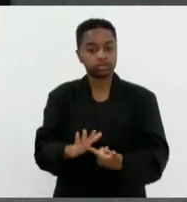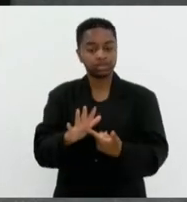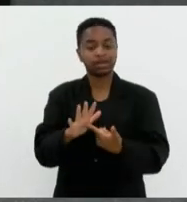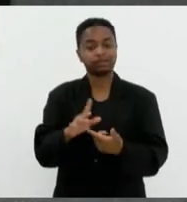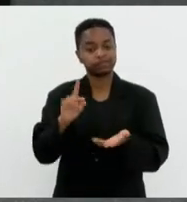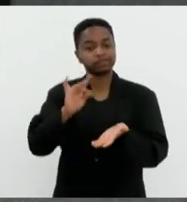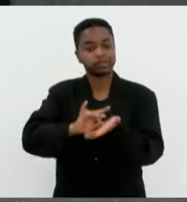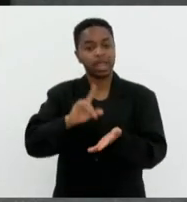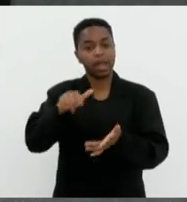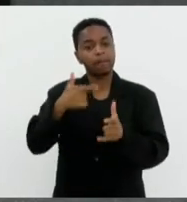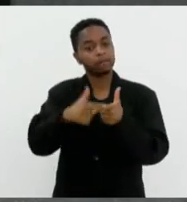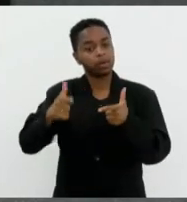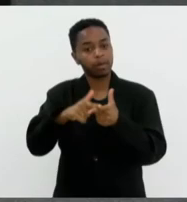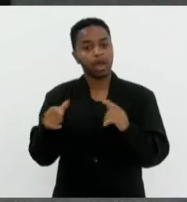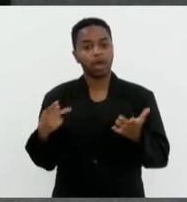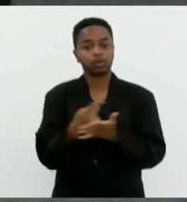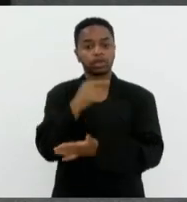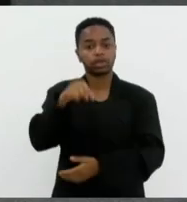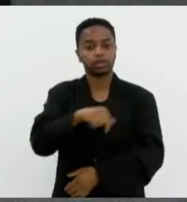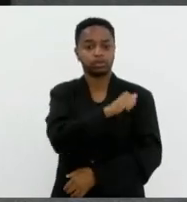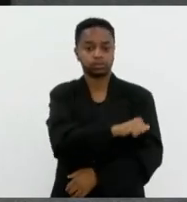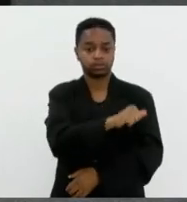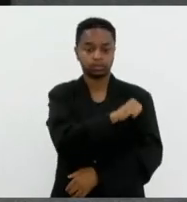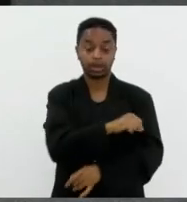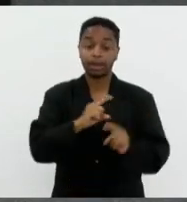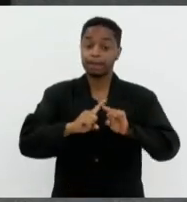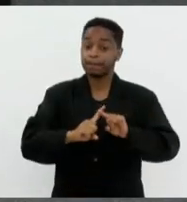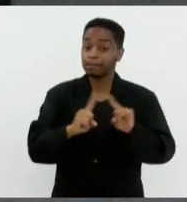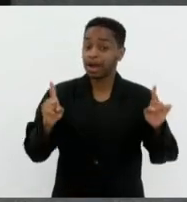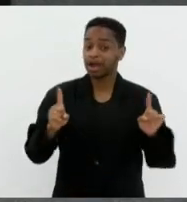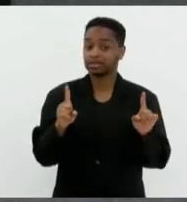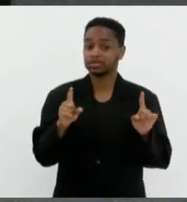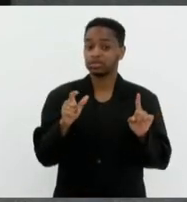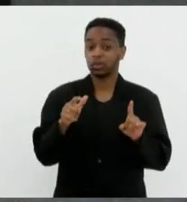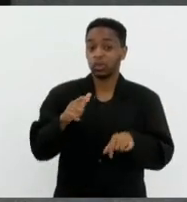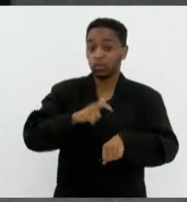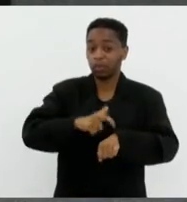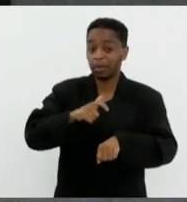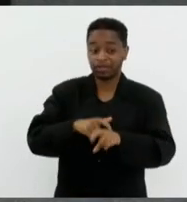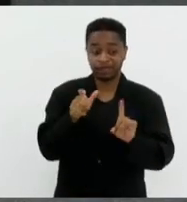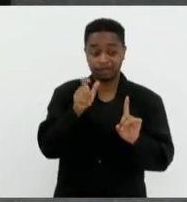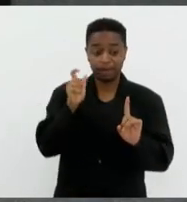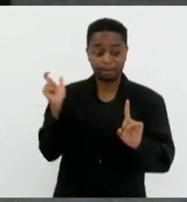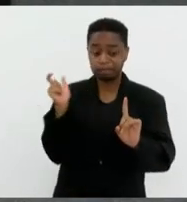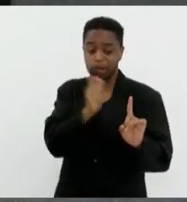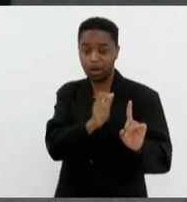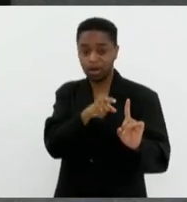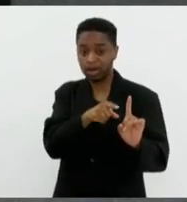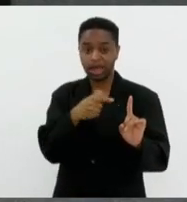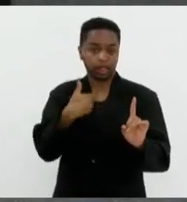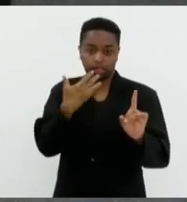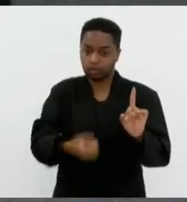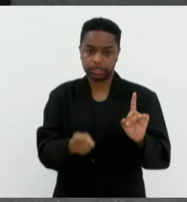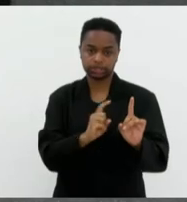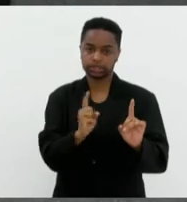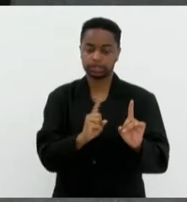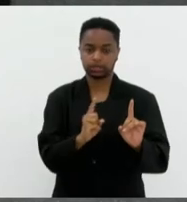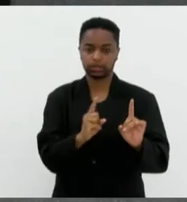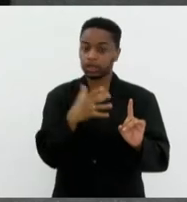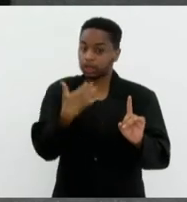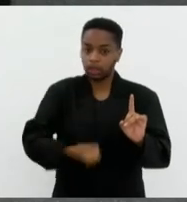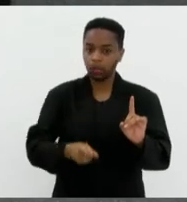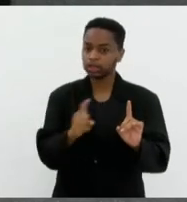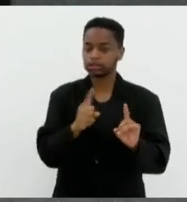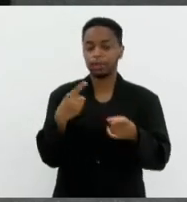um problema concreto no Estado do Rio de Janeiro. Mas quando o genocida é chamado de genocida, ele não aceita. Ele não aceita, porque